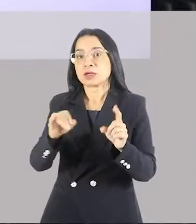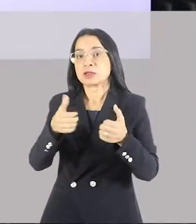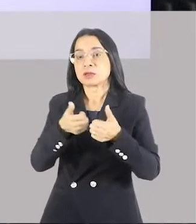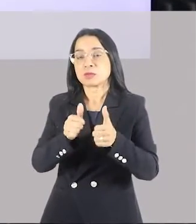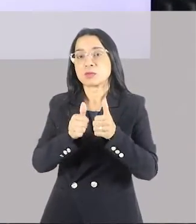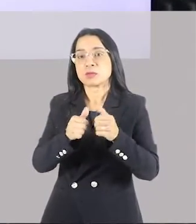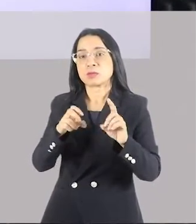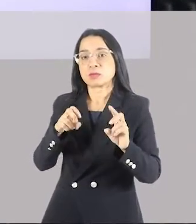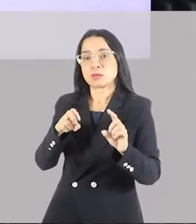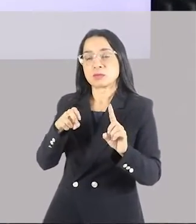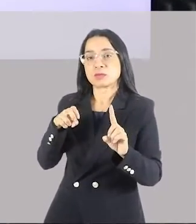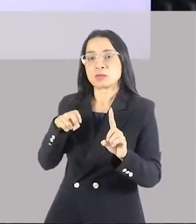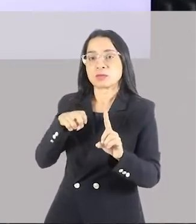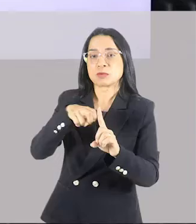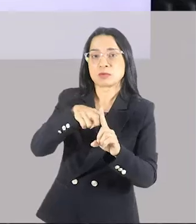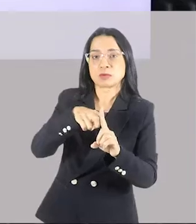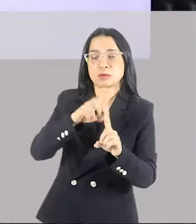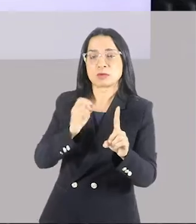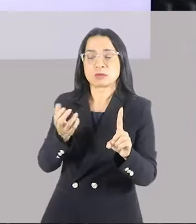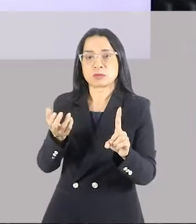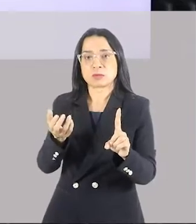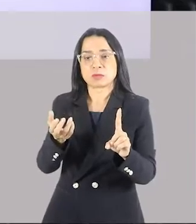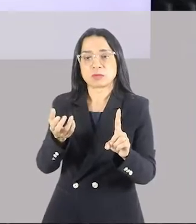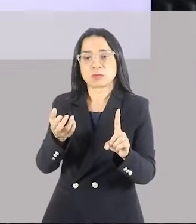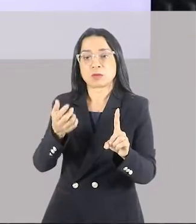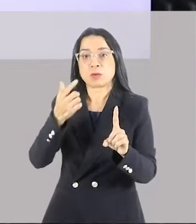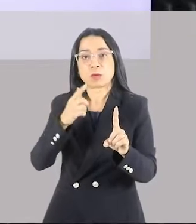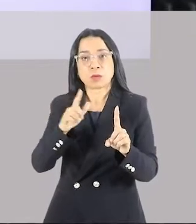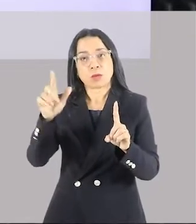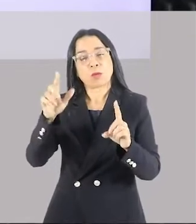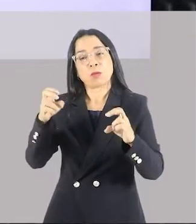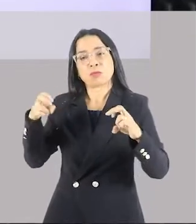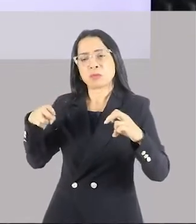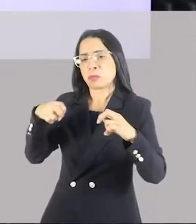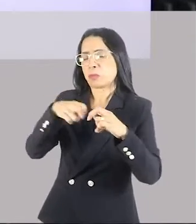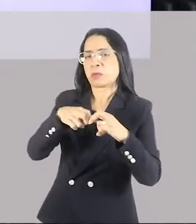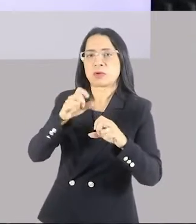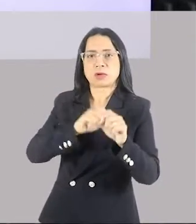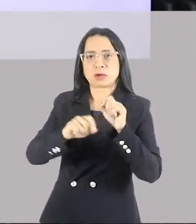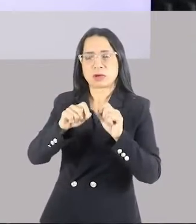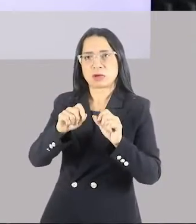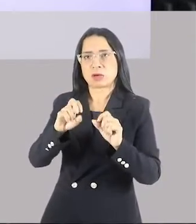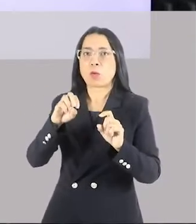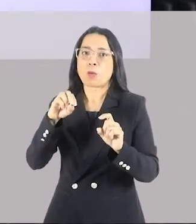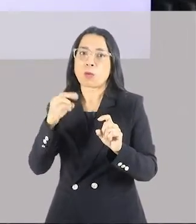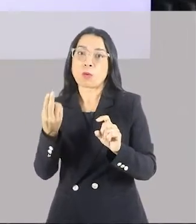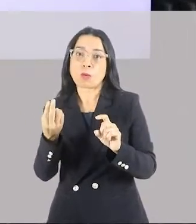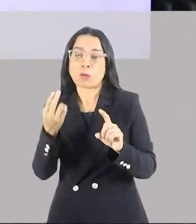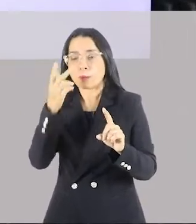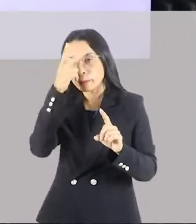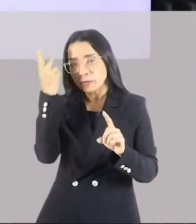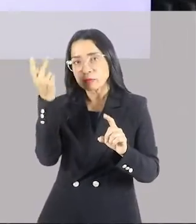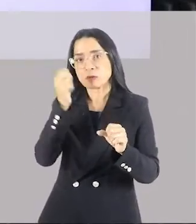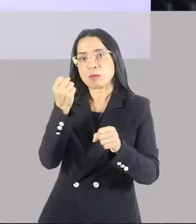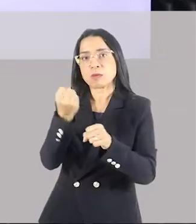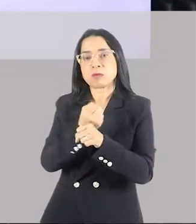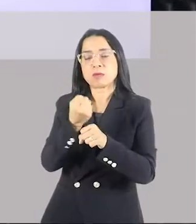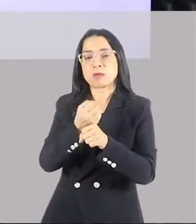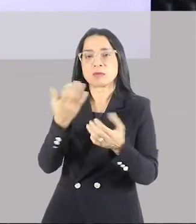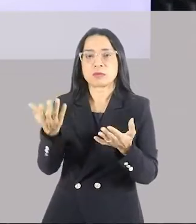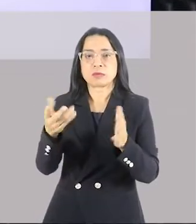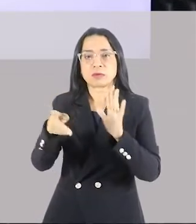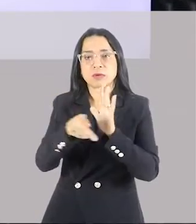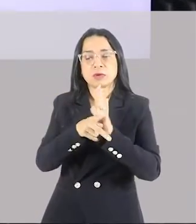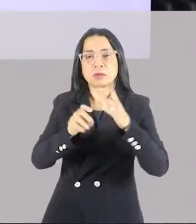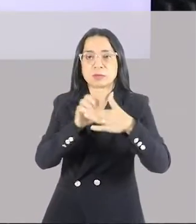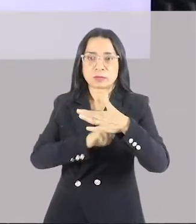se esse ônibus chocar-se, bater com outro automóvel, com alguma pessoa, com alguma obra, a